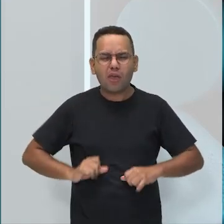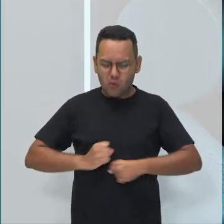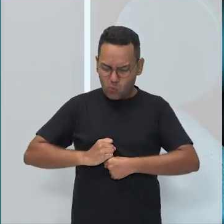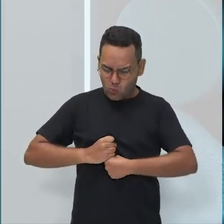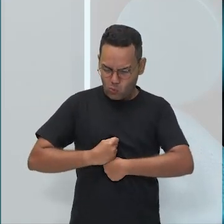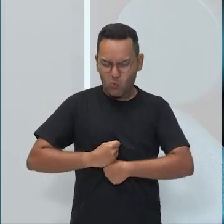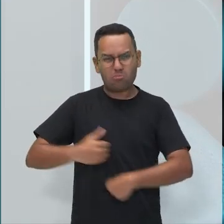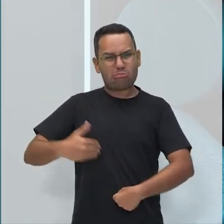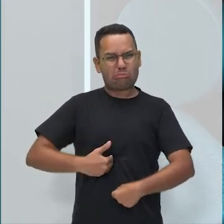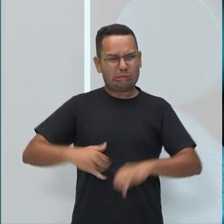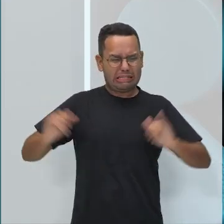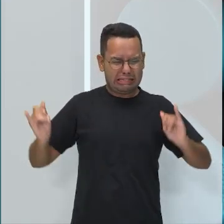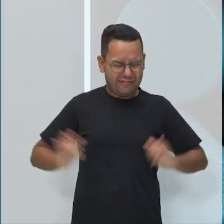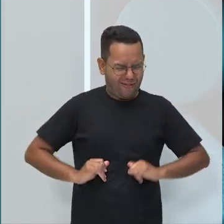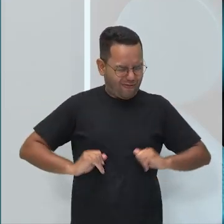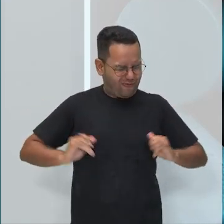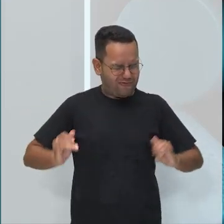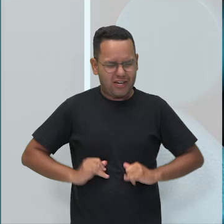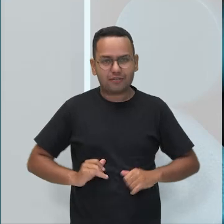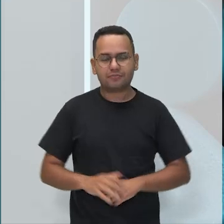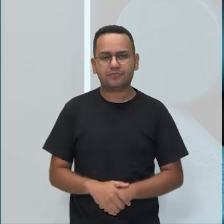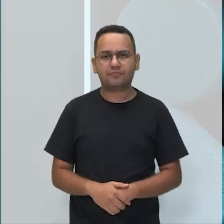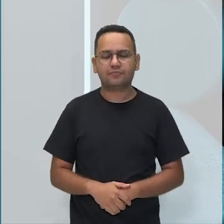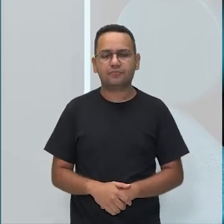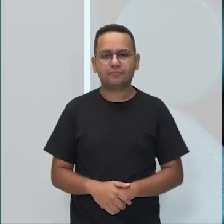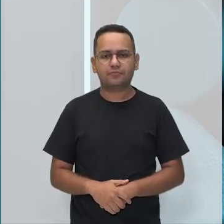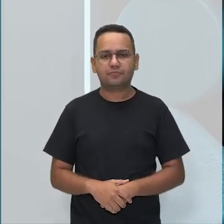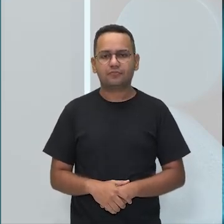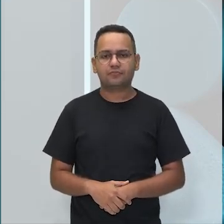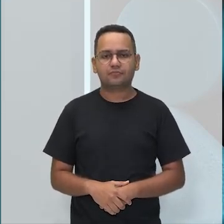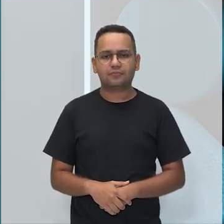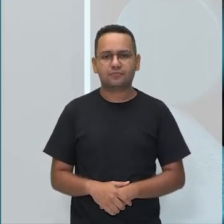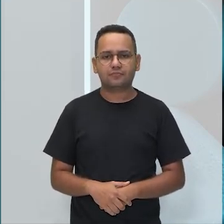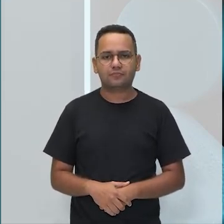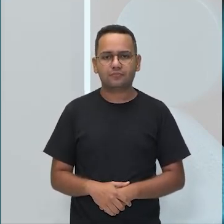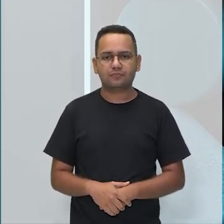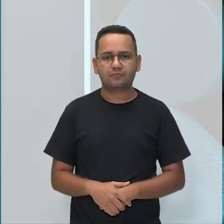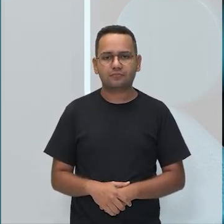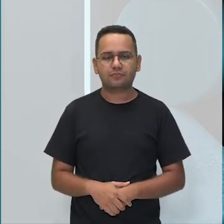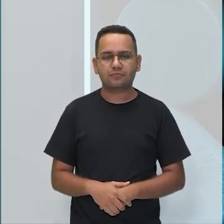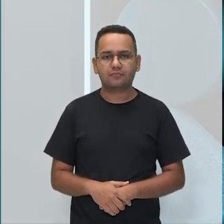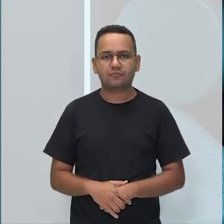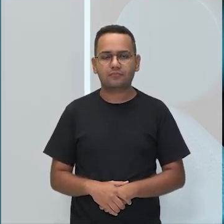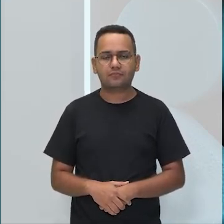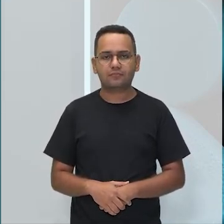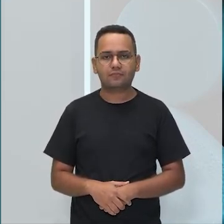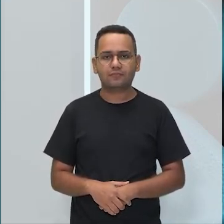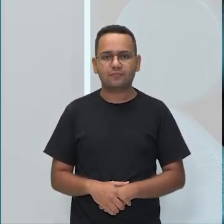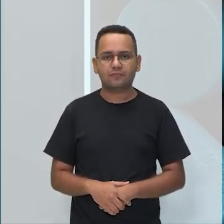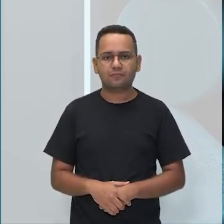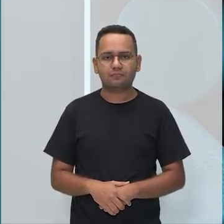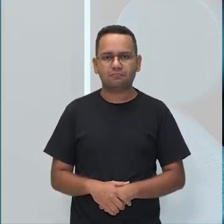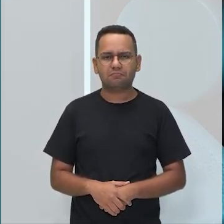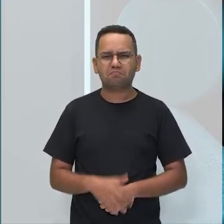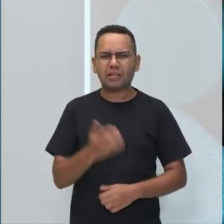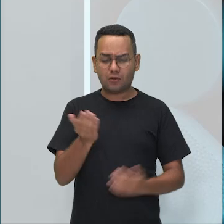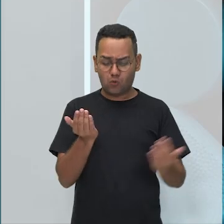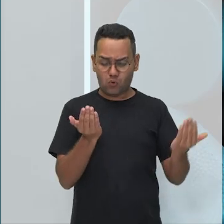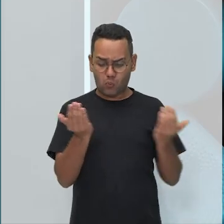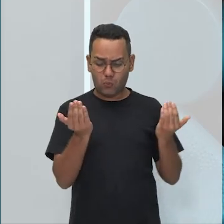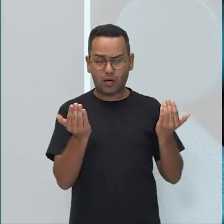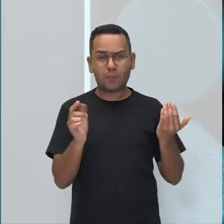ali sofrendo e vivendo em miséria, as pessoas vivendo em situação de miséria. Então eu percebo que nós temos aí um